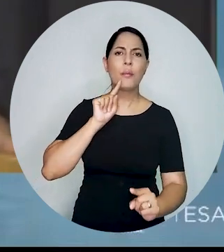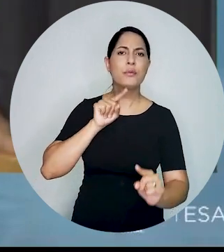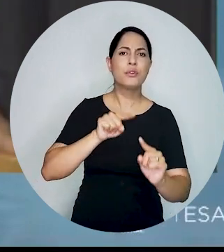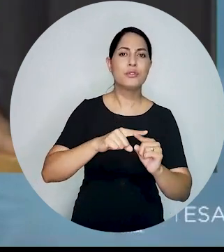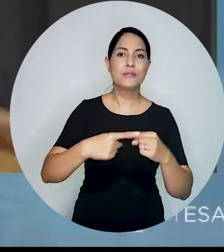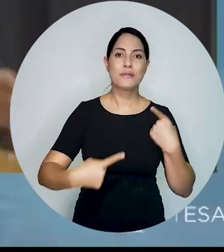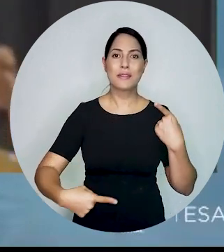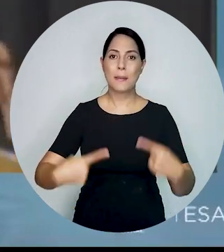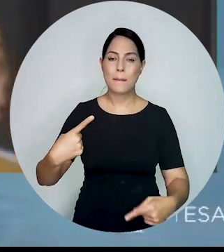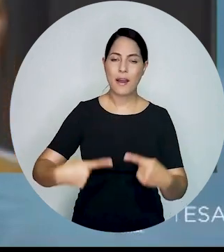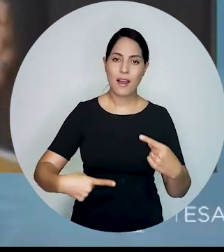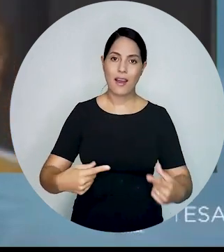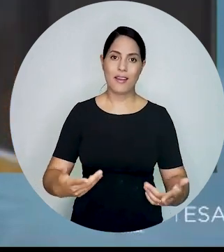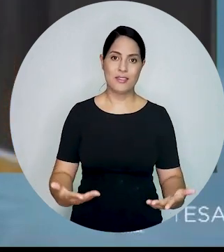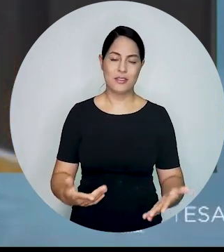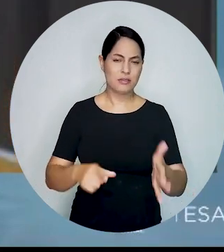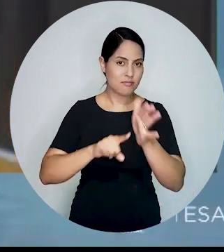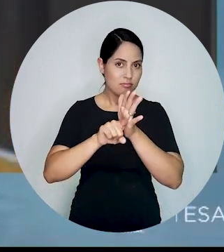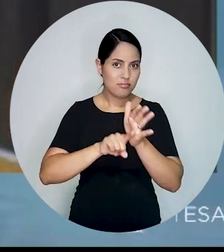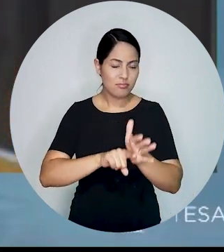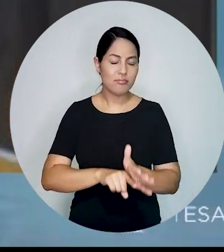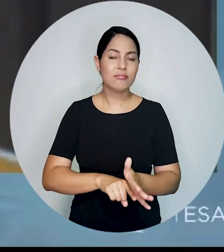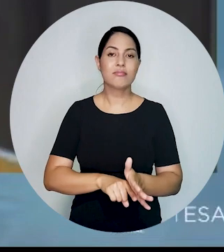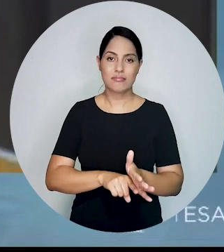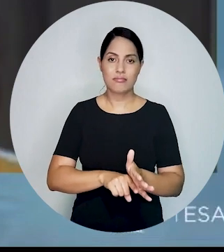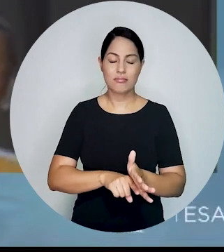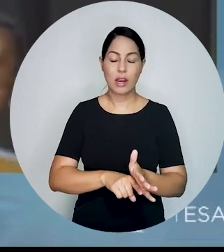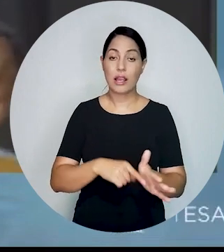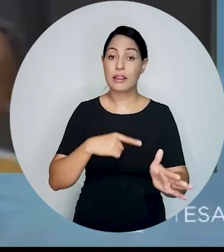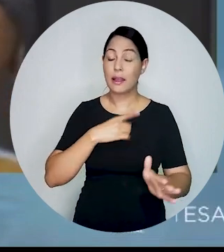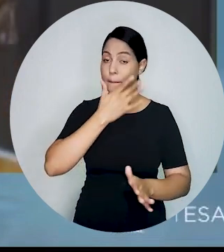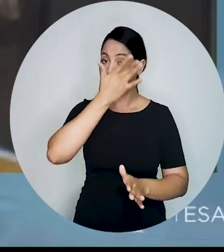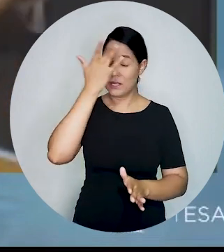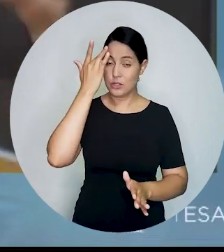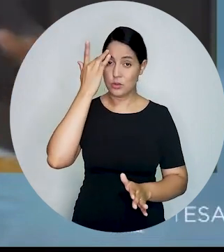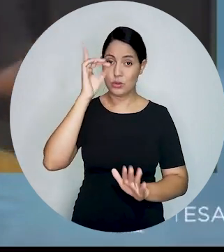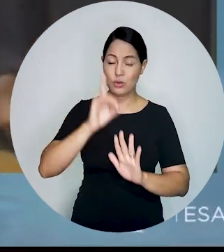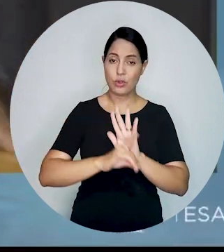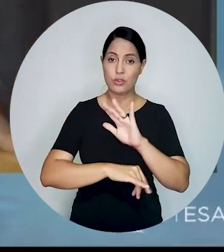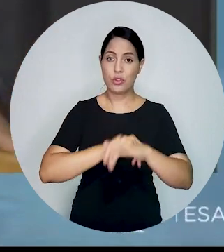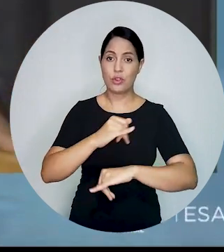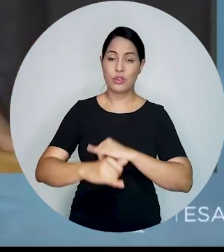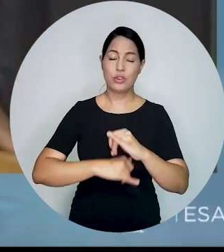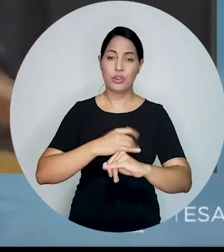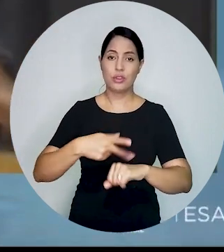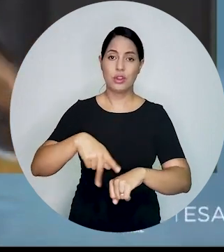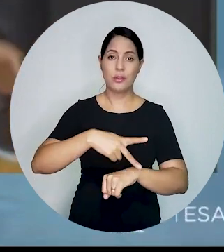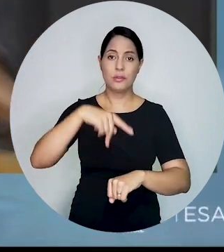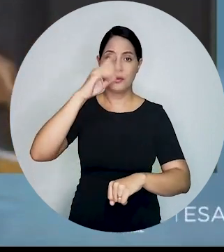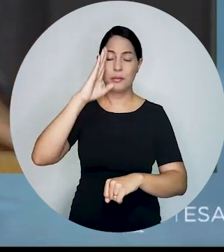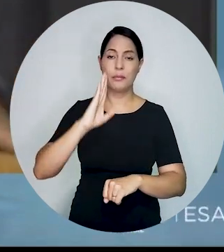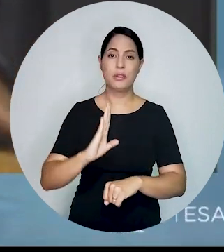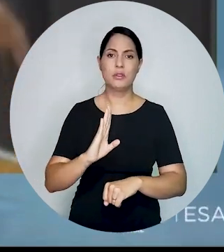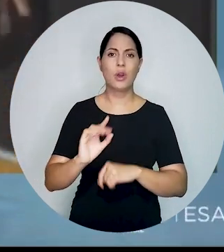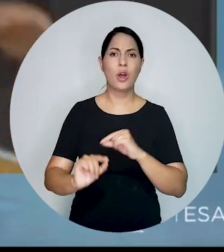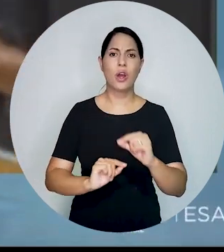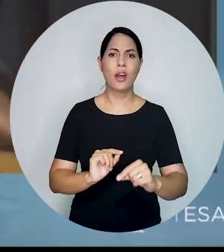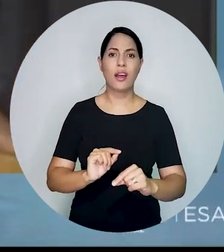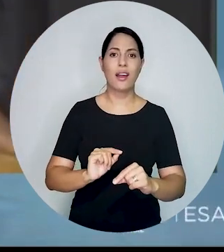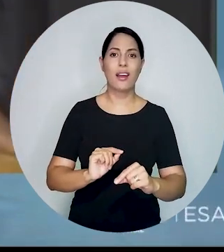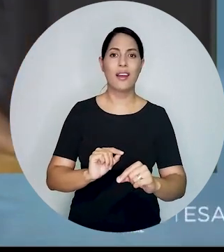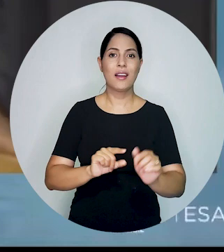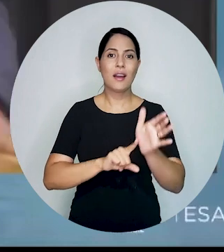ESA Nacional, busca um debate, uma discussão com os maiores nomes do direito digital em